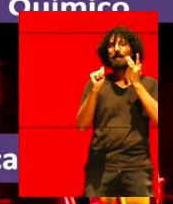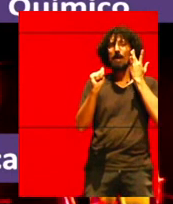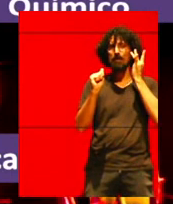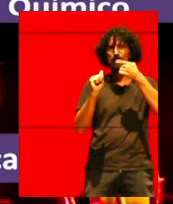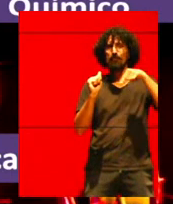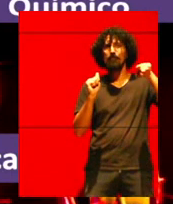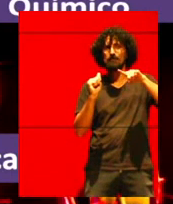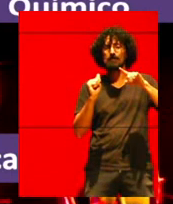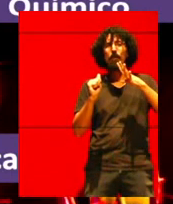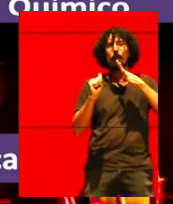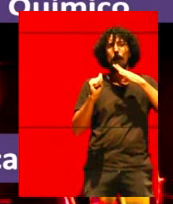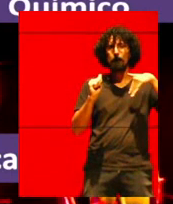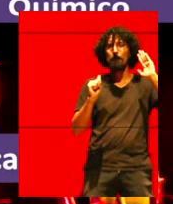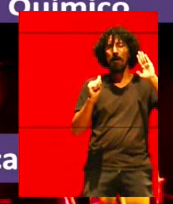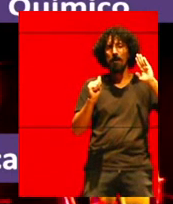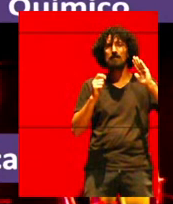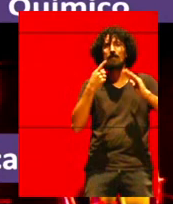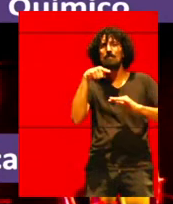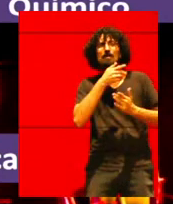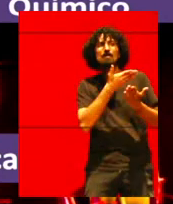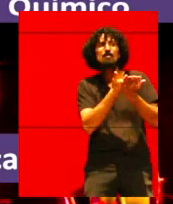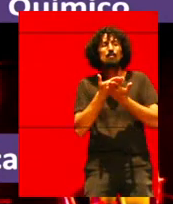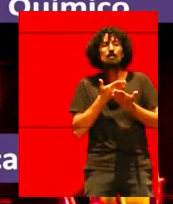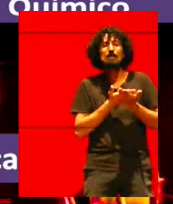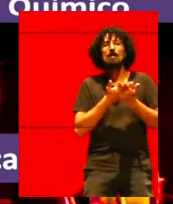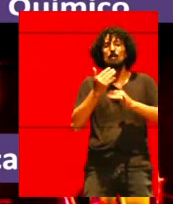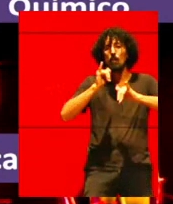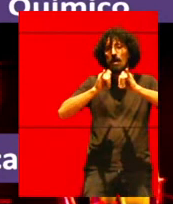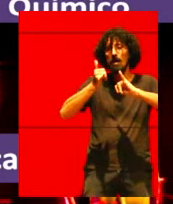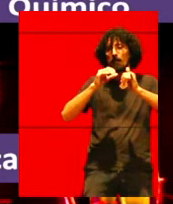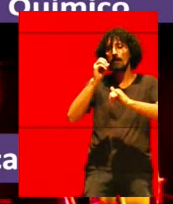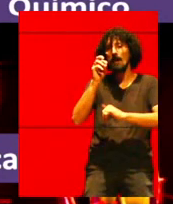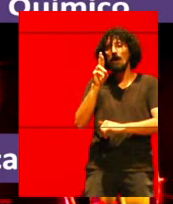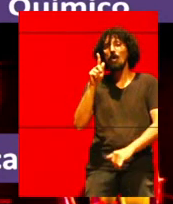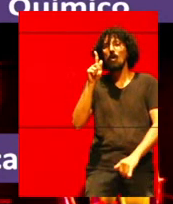vocês saibam mais. Vocês estão estudando química orgânica, certo?